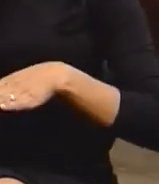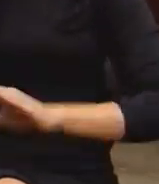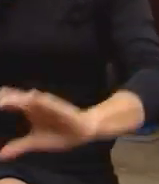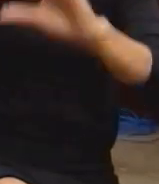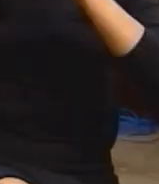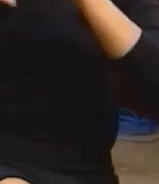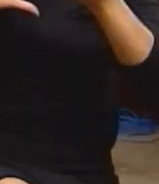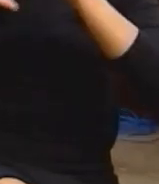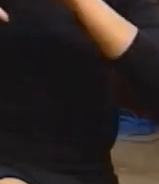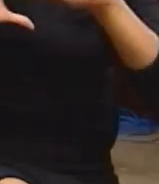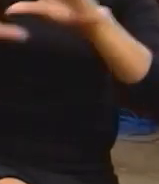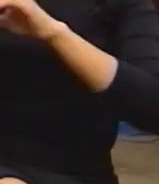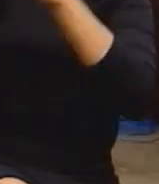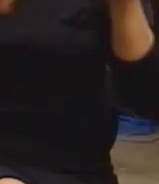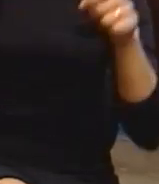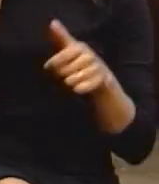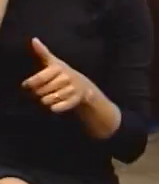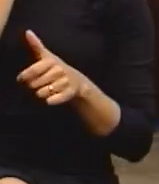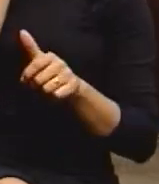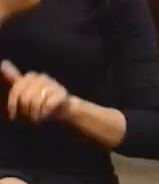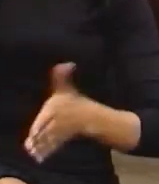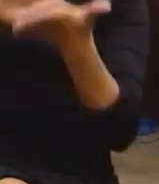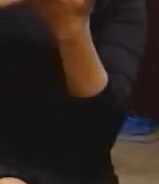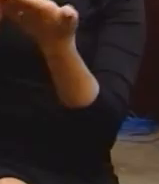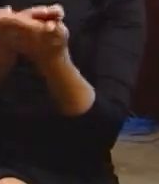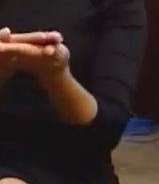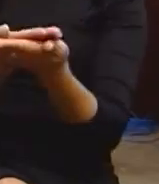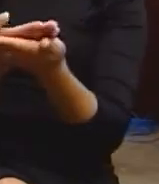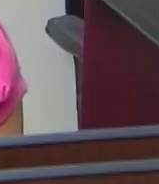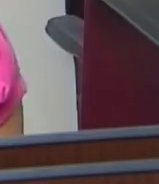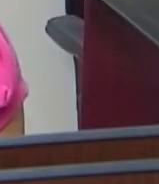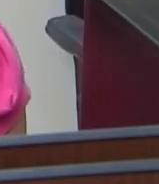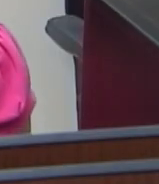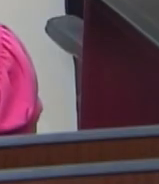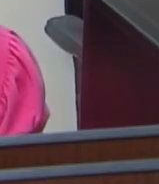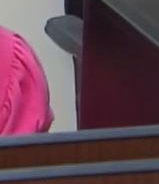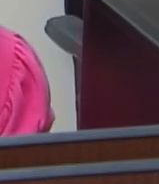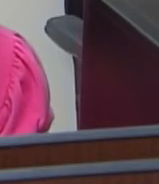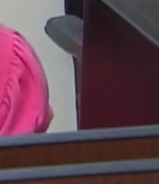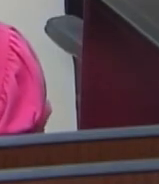serem compreendidos em espaços que não oferecem intérpretes.